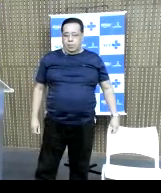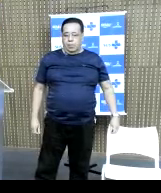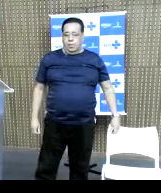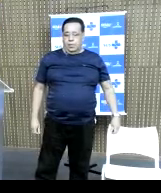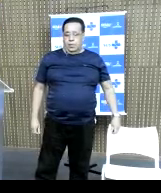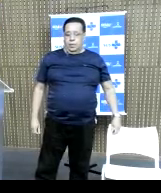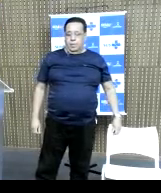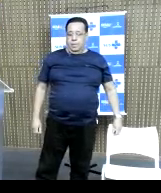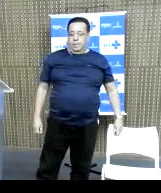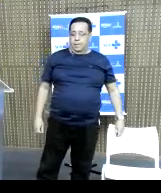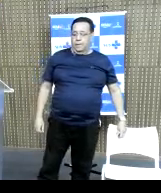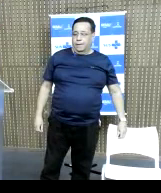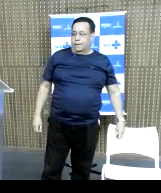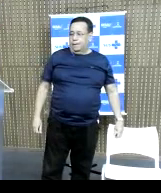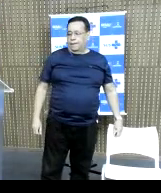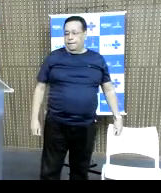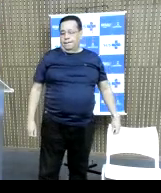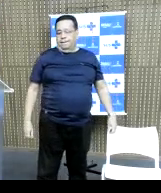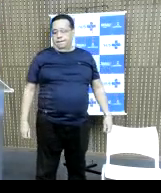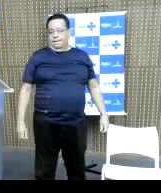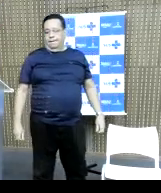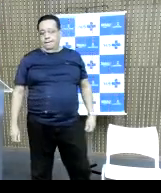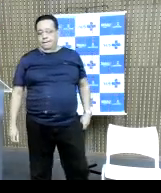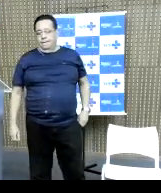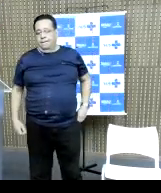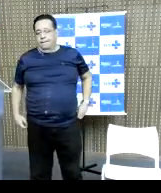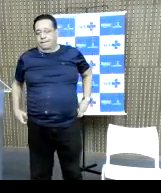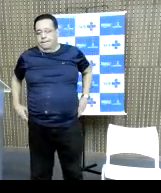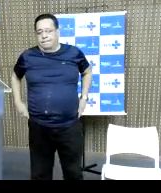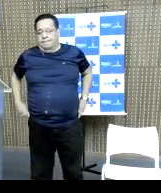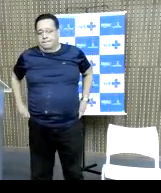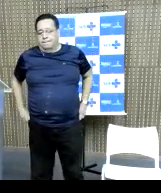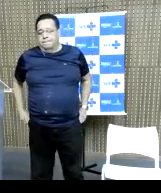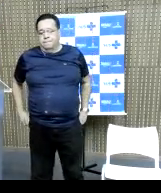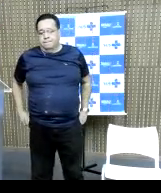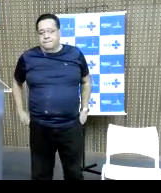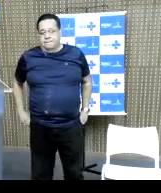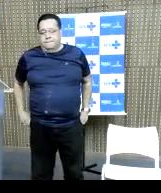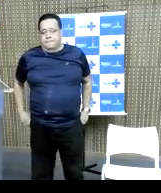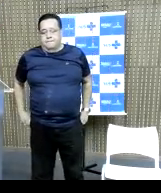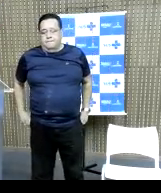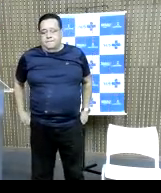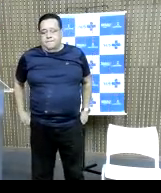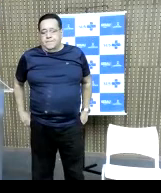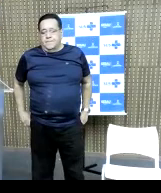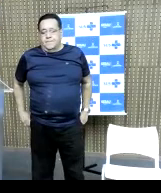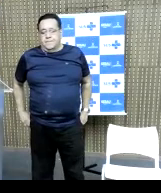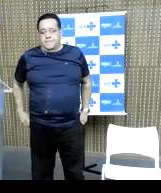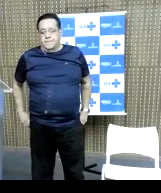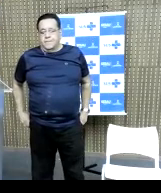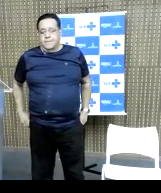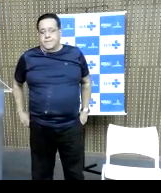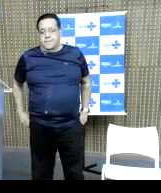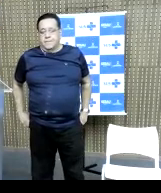A carteira de serviços da unidade, a gente está com os serviços em 2021, só foi